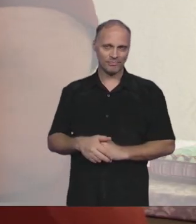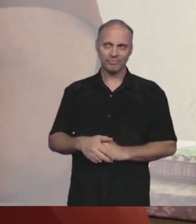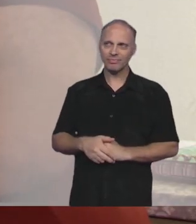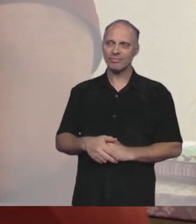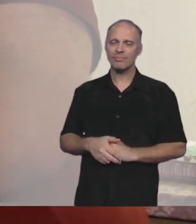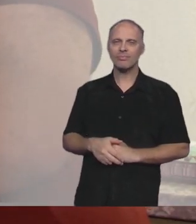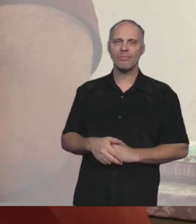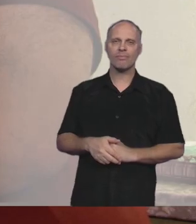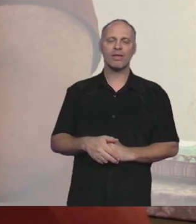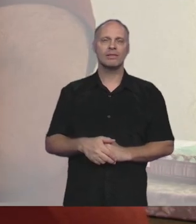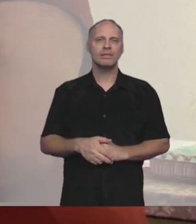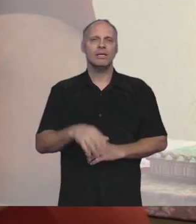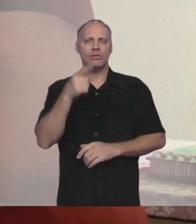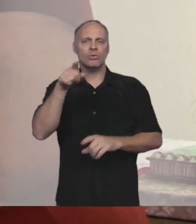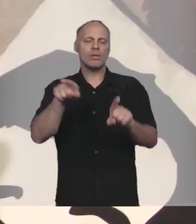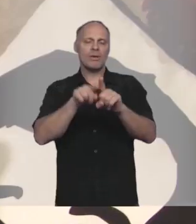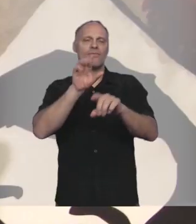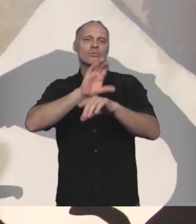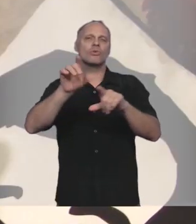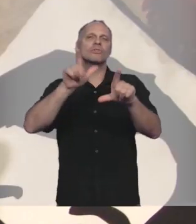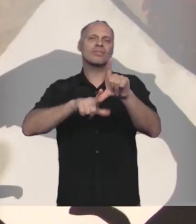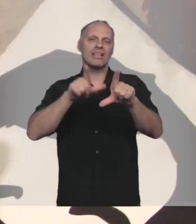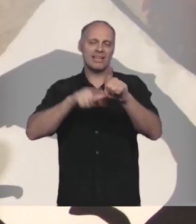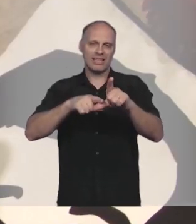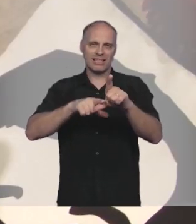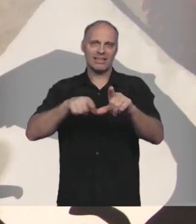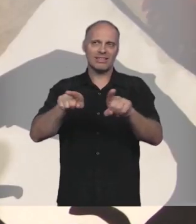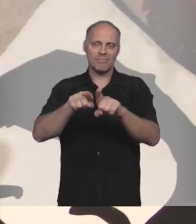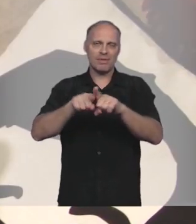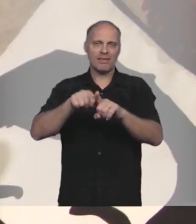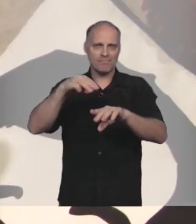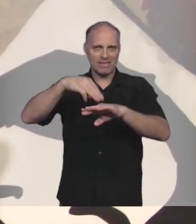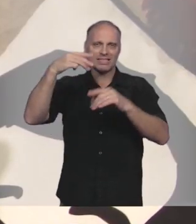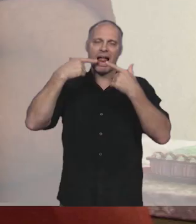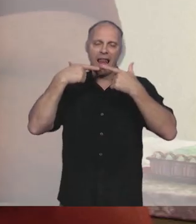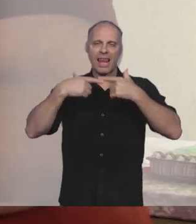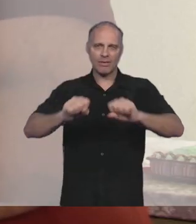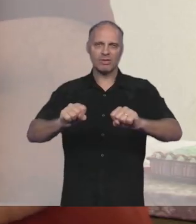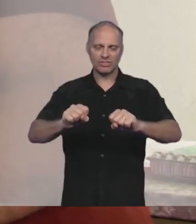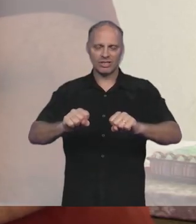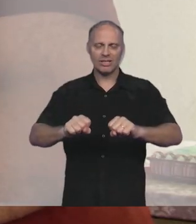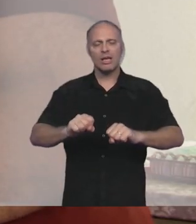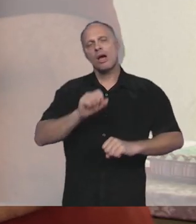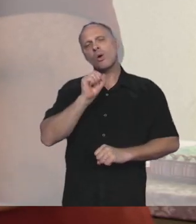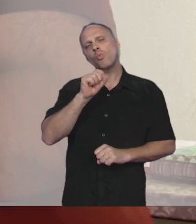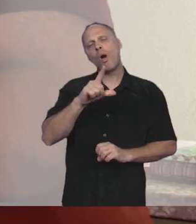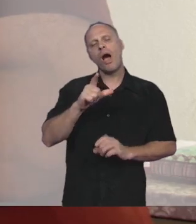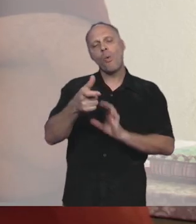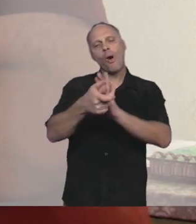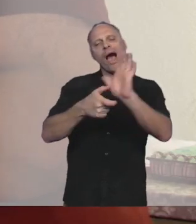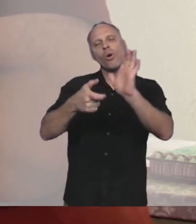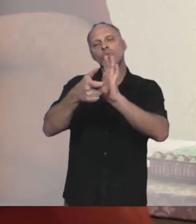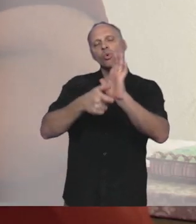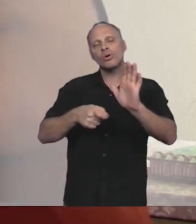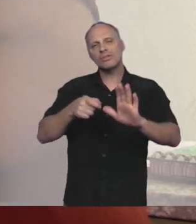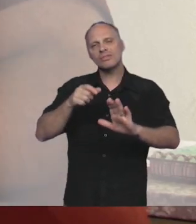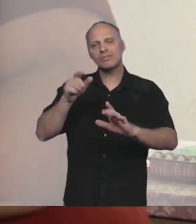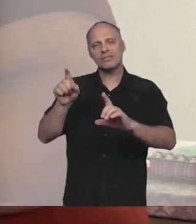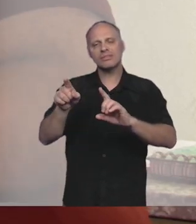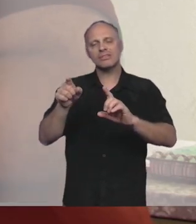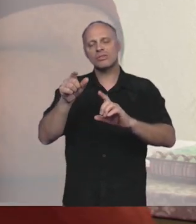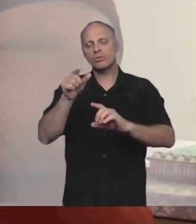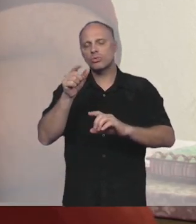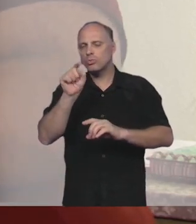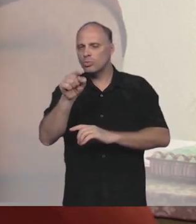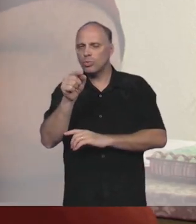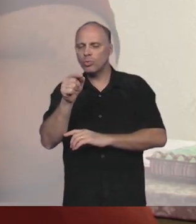linguística. Sim. Quais autores que tu mais busca, assim, que tu mais sente prazer em ler? Né?